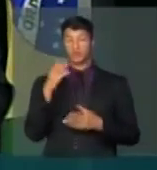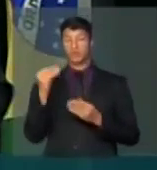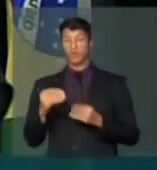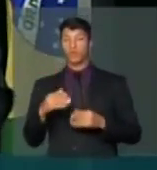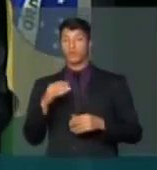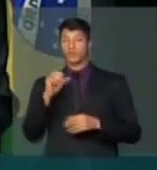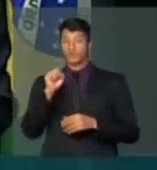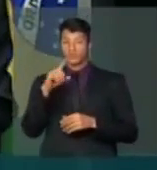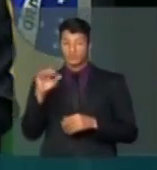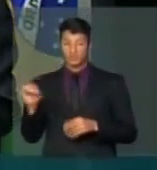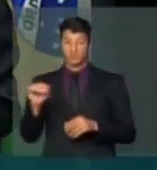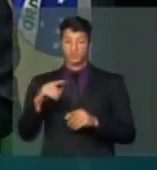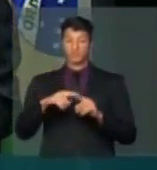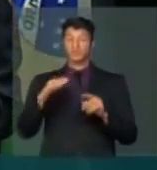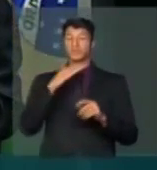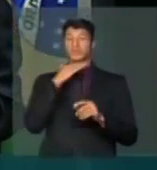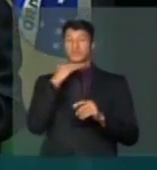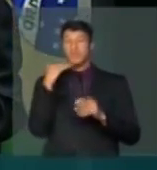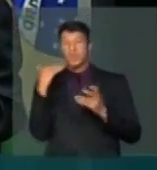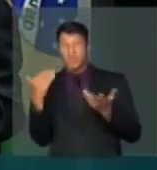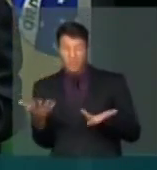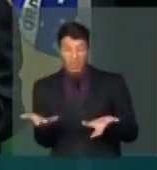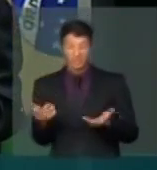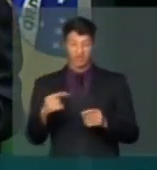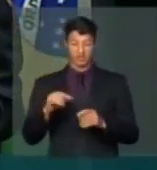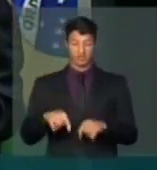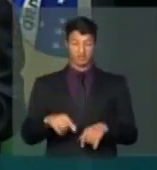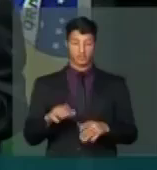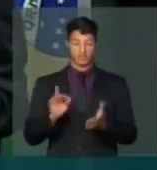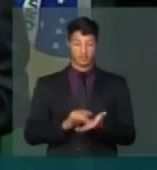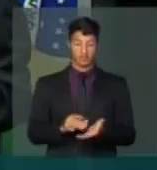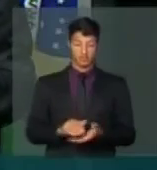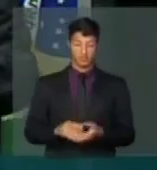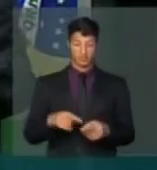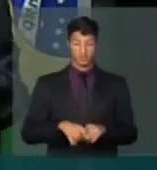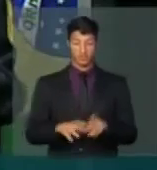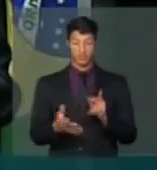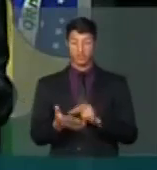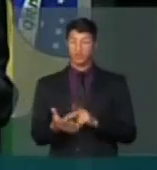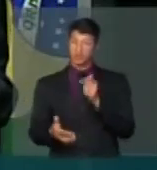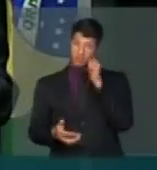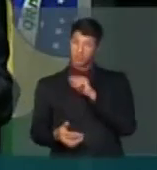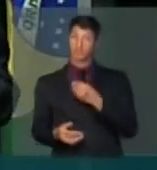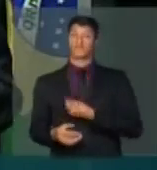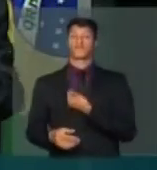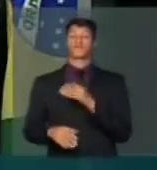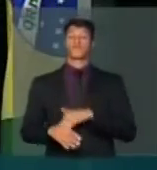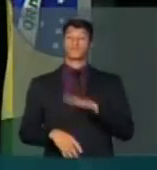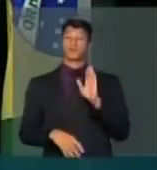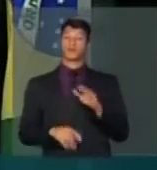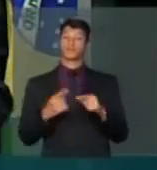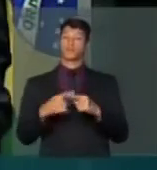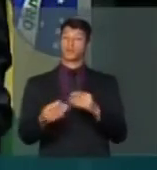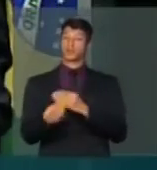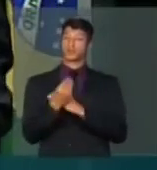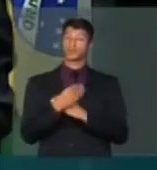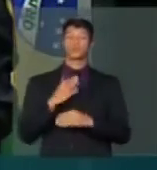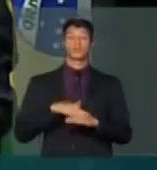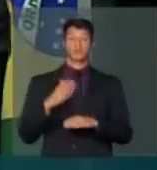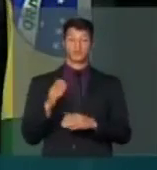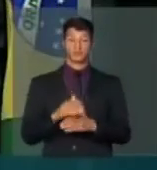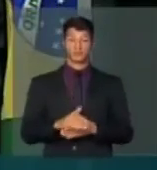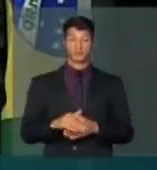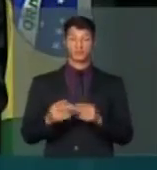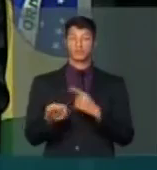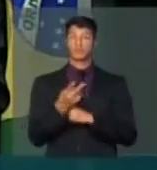muito sãozinho, mas morredor, que é uma barbaridade. Então, realmente, as mulheres vivem mais, porque elas se cuidam mais.